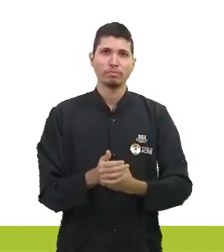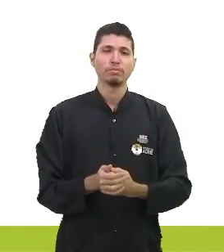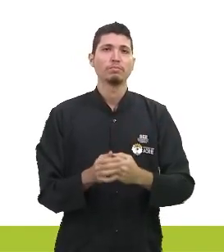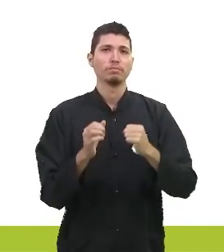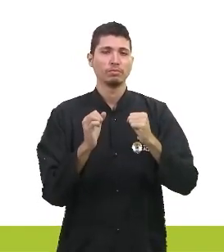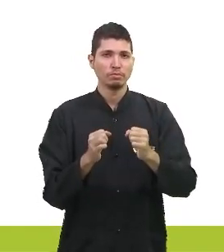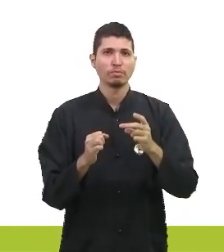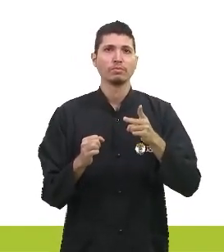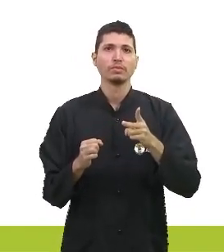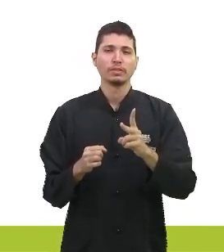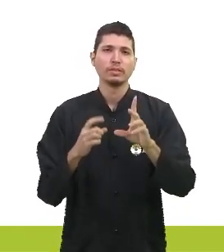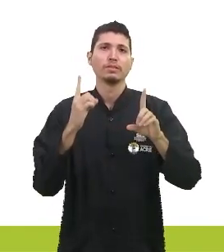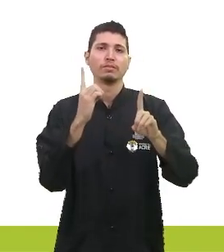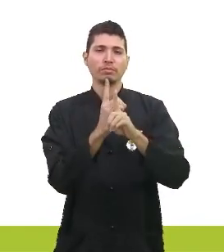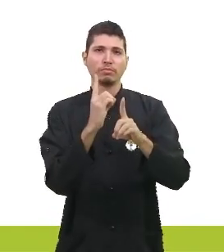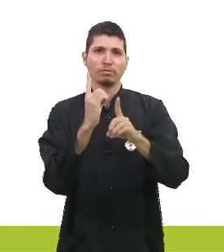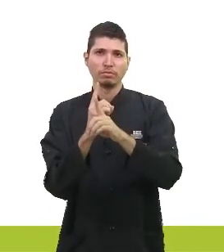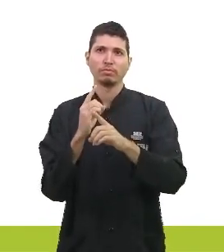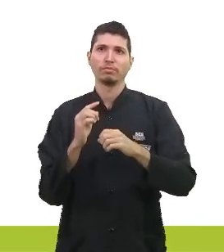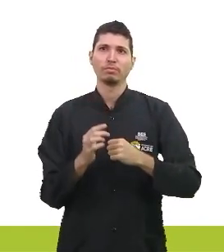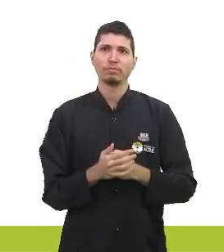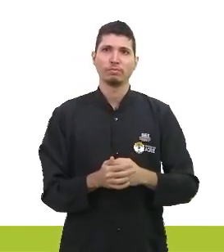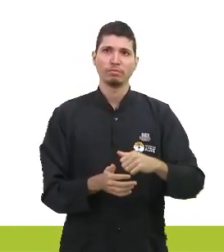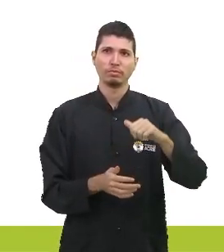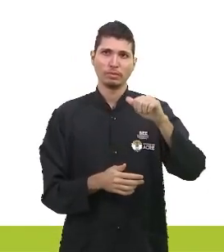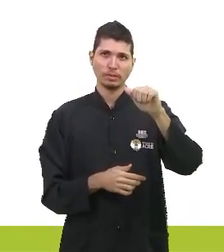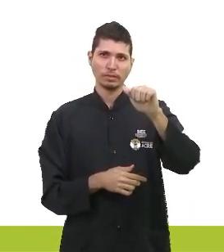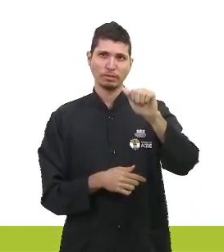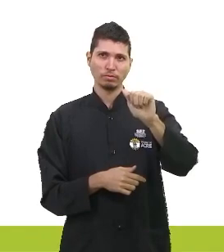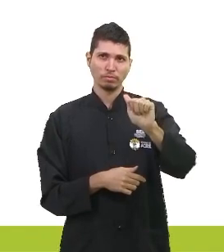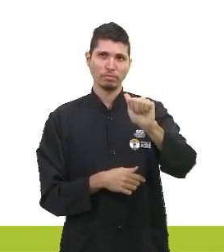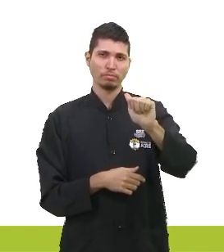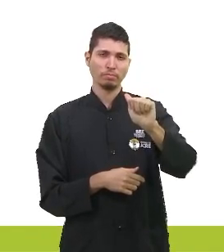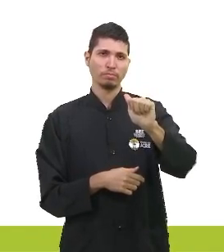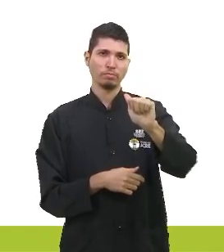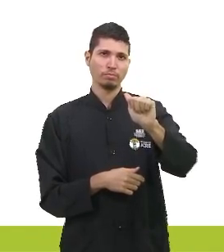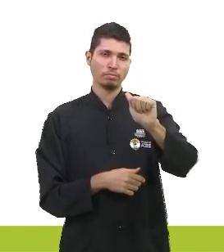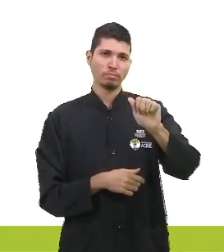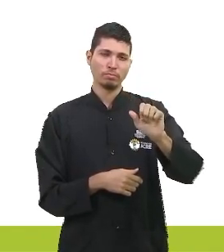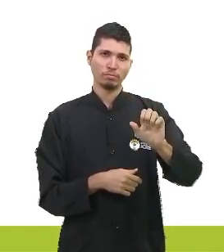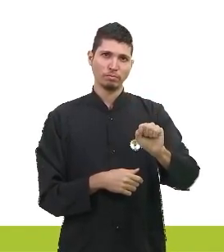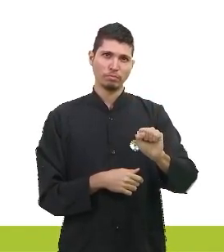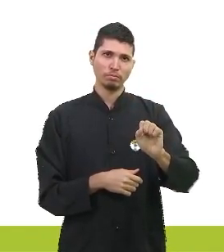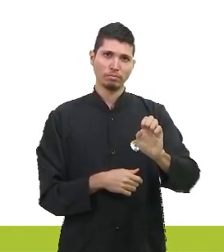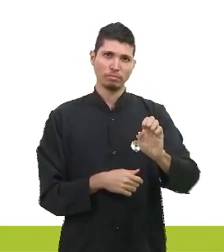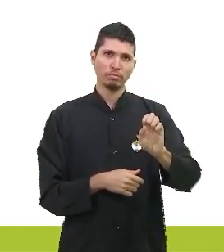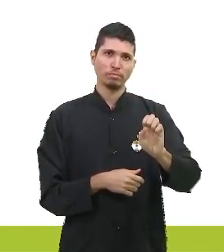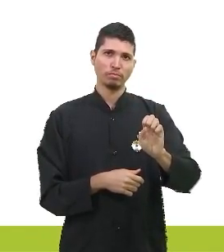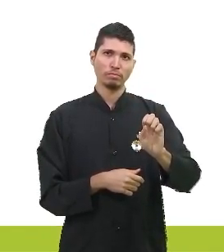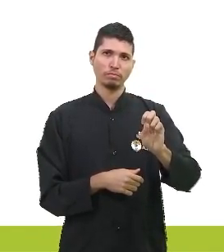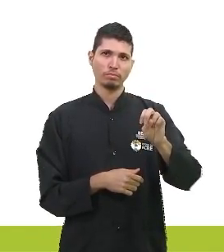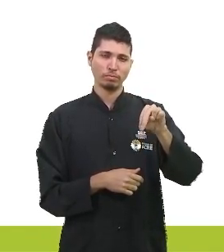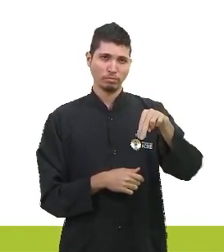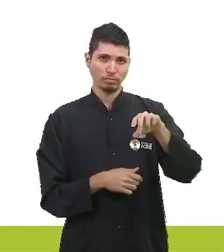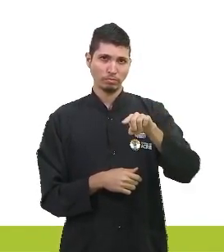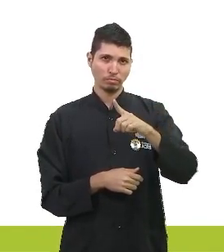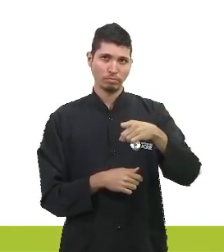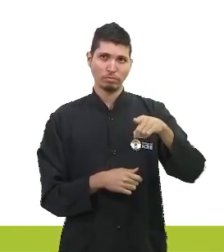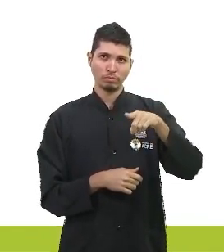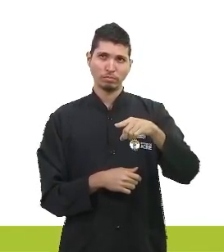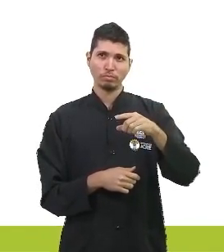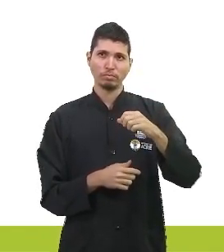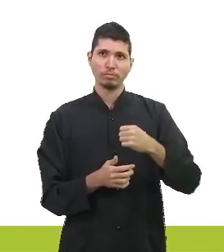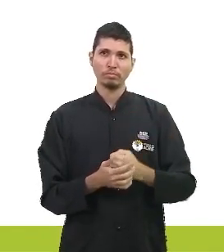igualdades. A dividido para seno de alfa será igual a